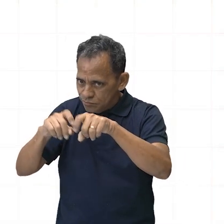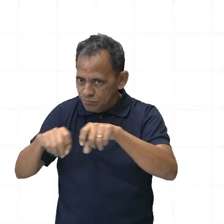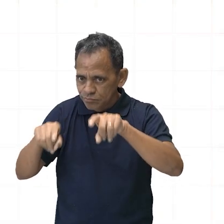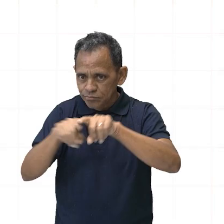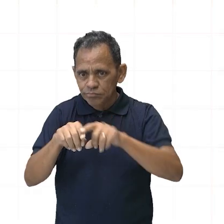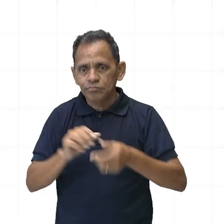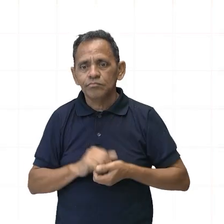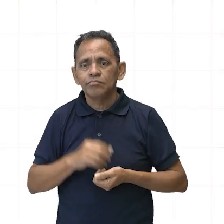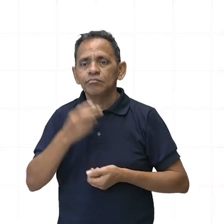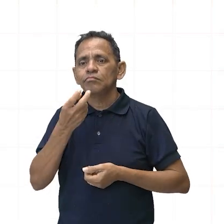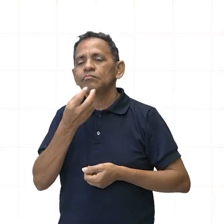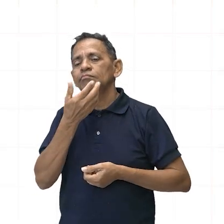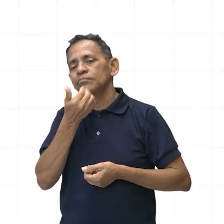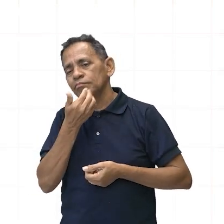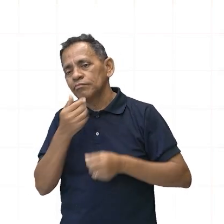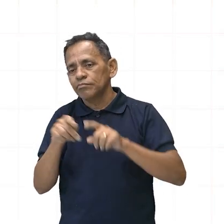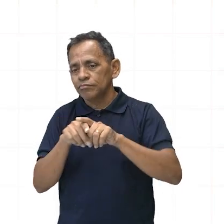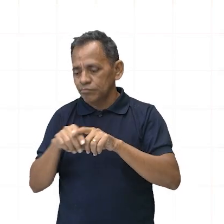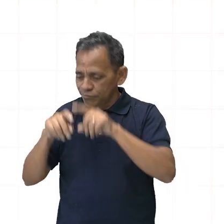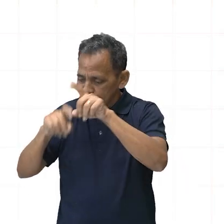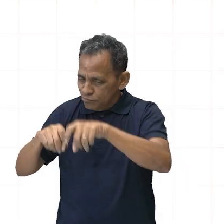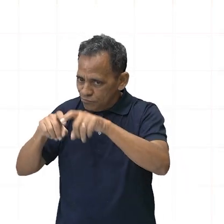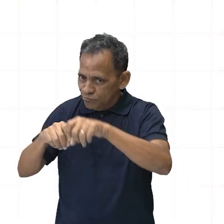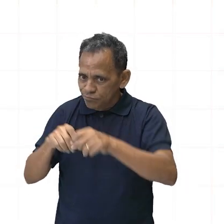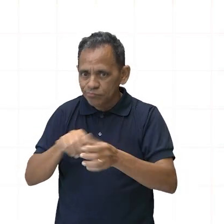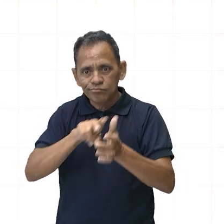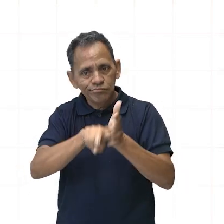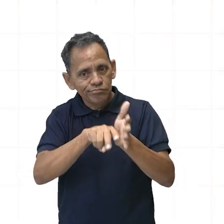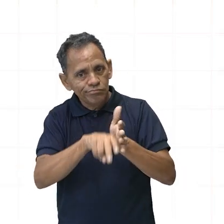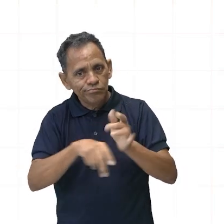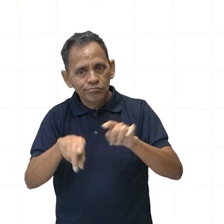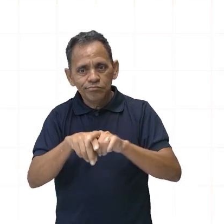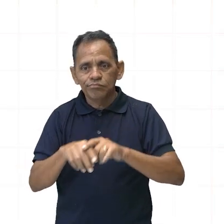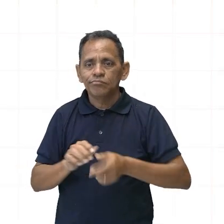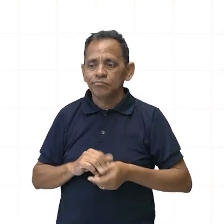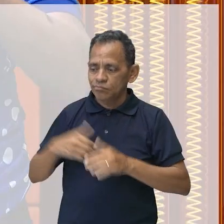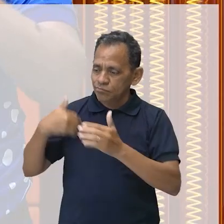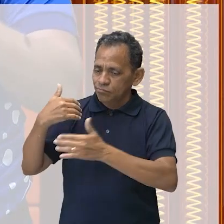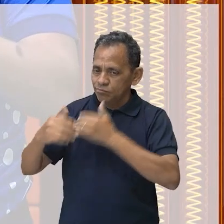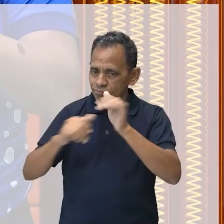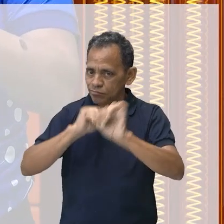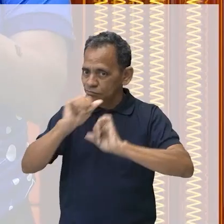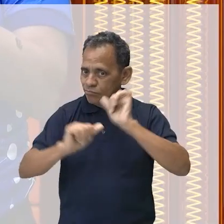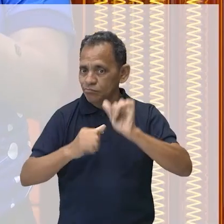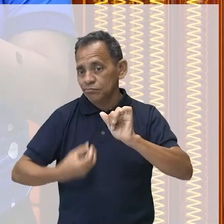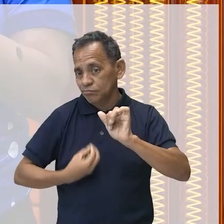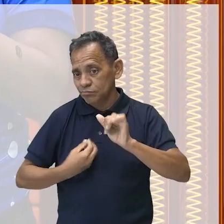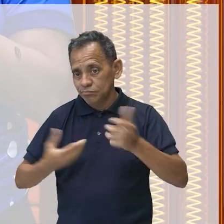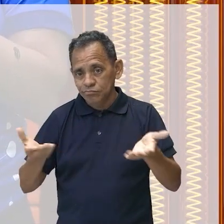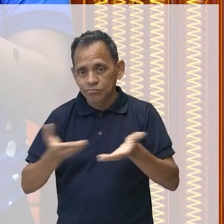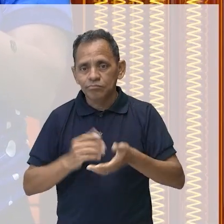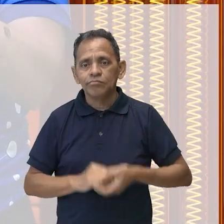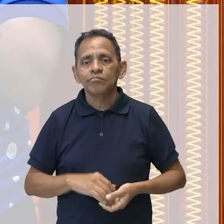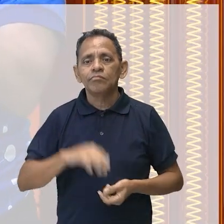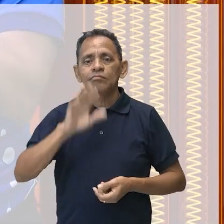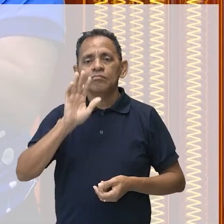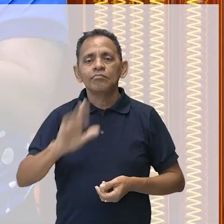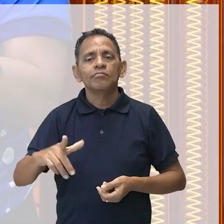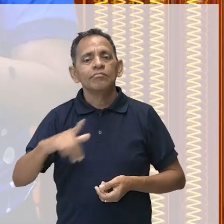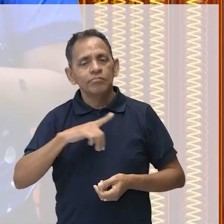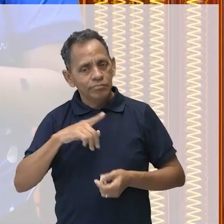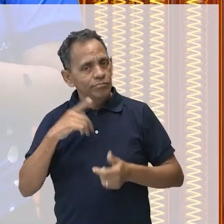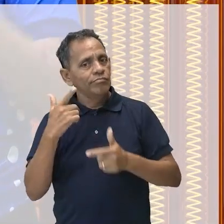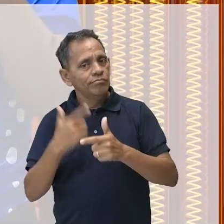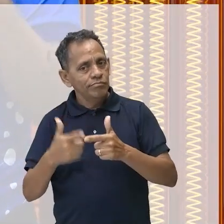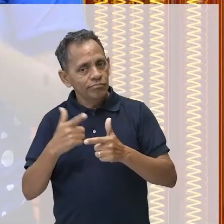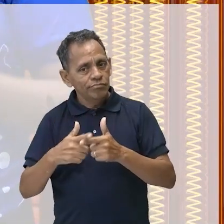novo rural, que é os processos de mudanças que nós estamos vivendo. Mas também acaba surgindo o quê? Os